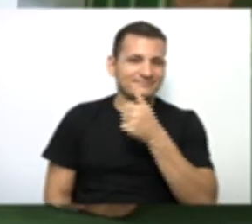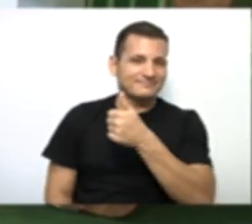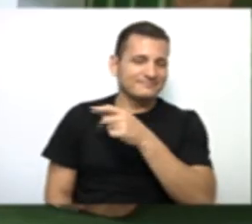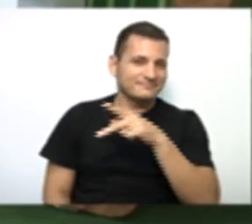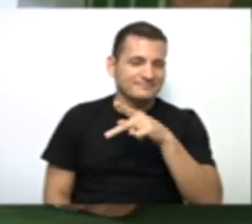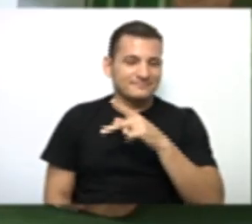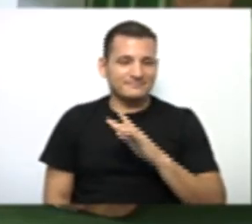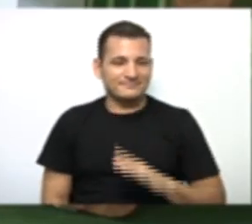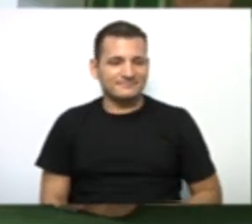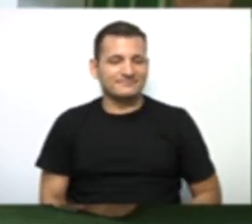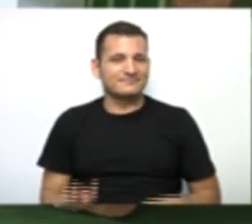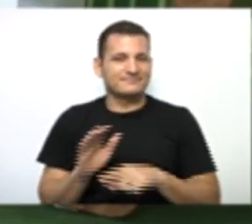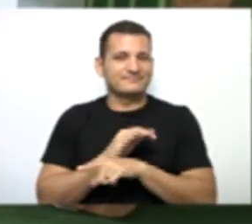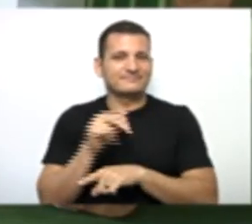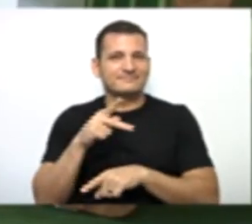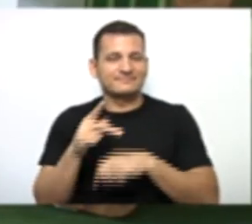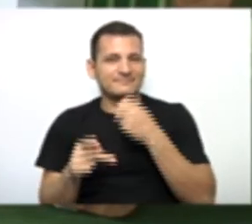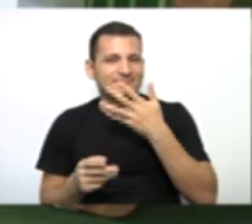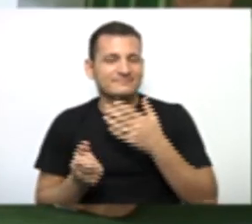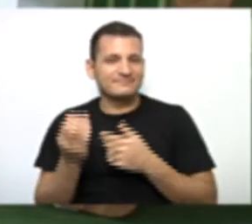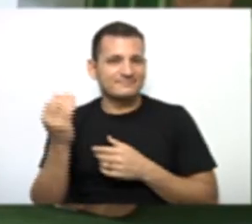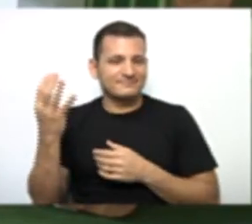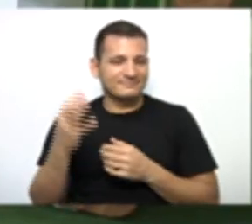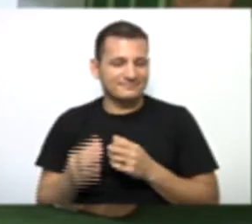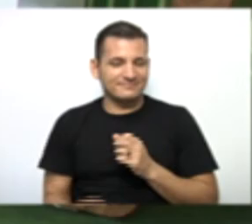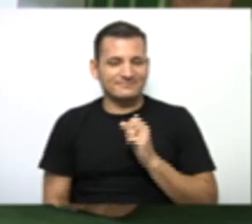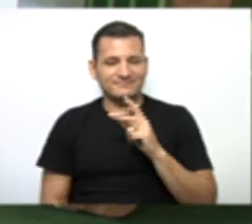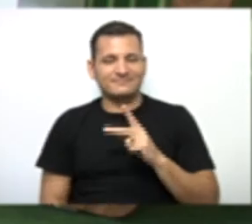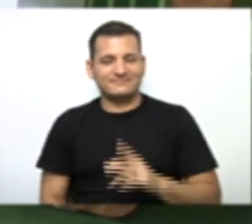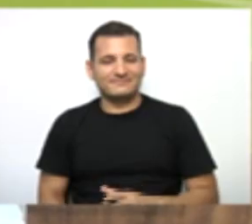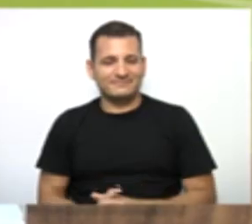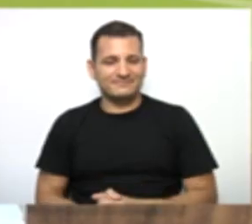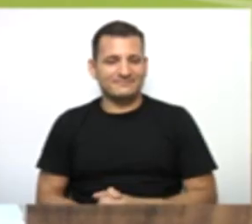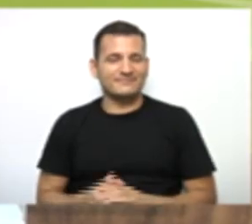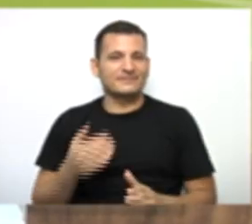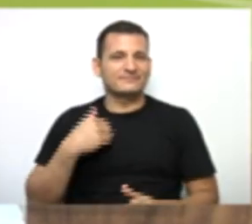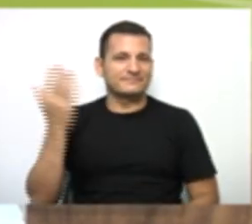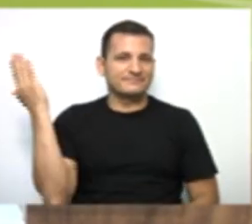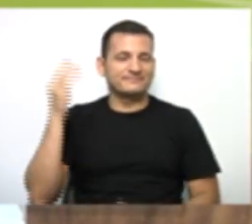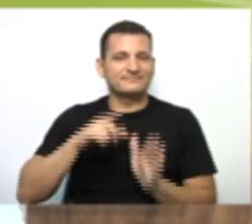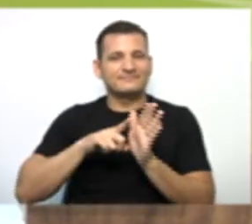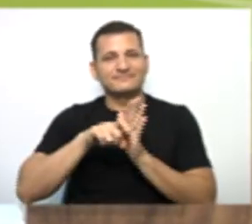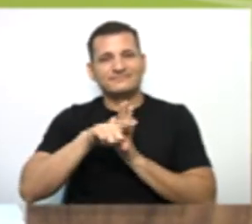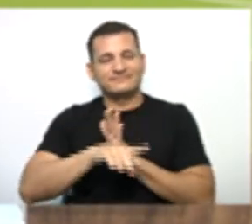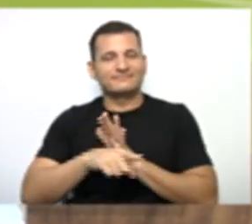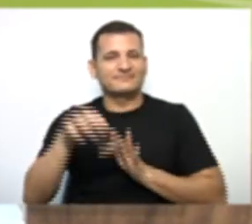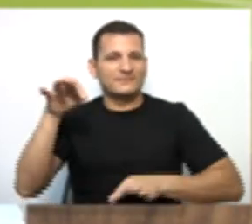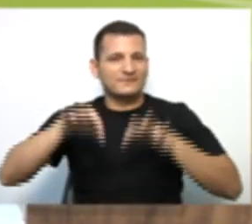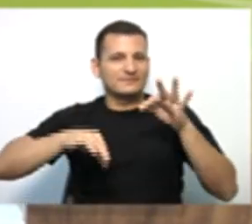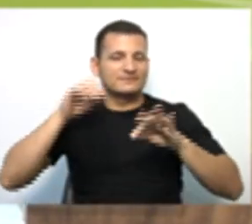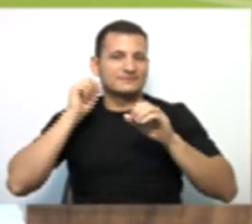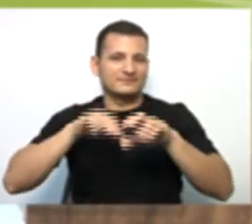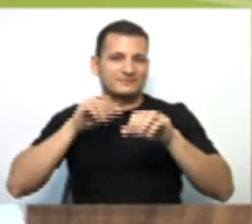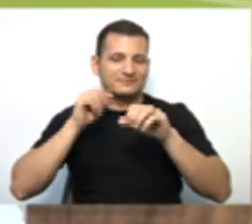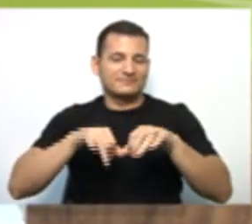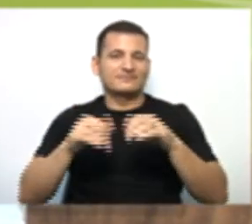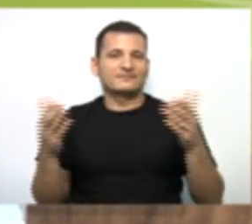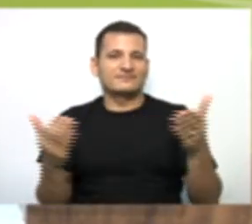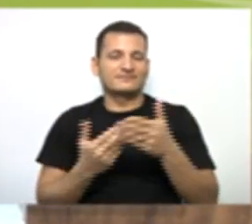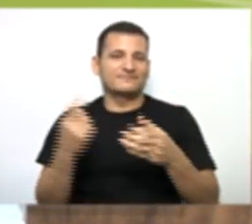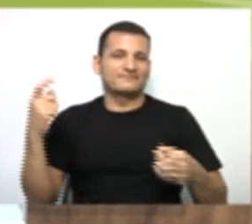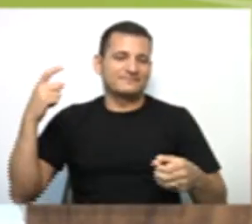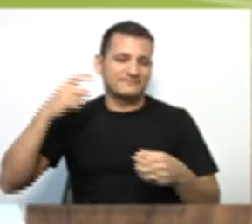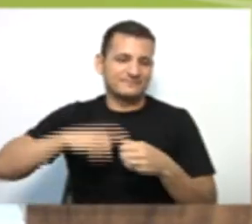professor? Foi boa viagem aí? Foi boa viagem. Estava lá em Cacoal, ministrando na oficina, e agora retornando